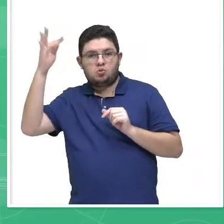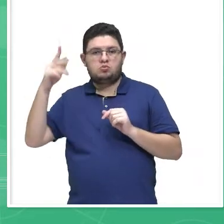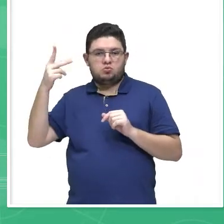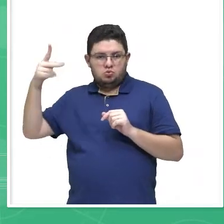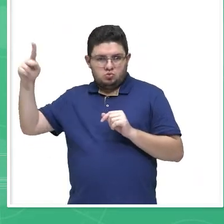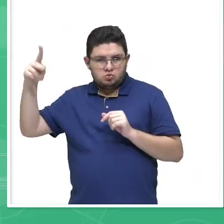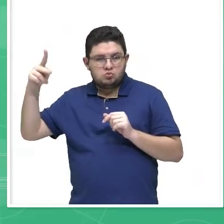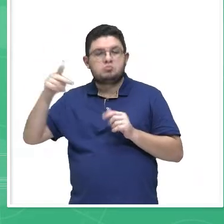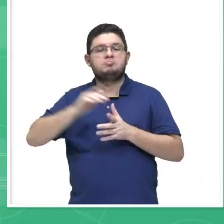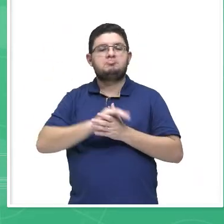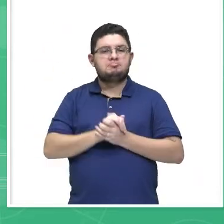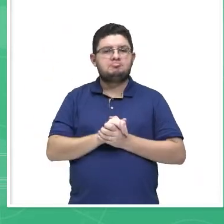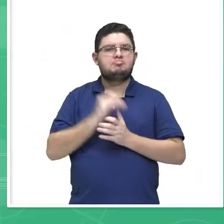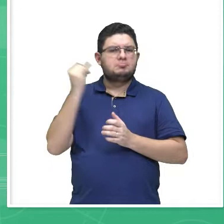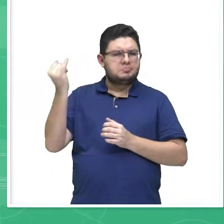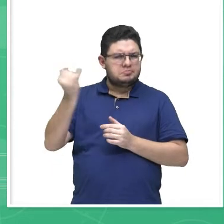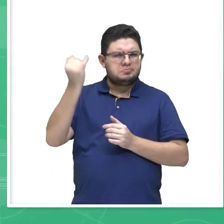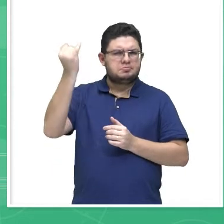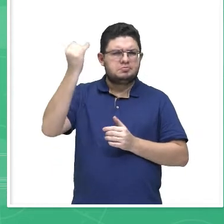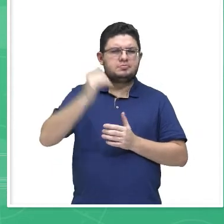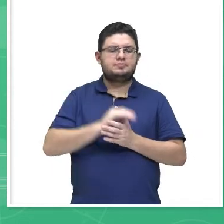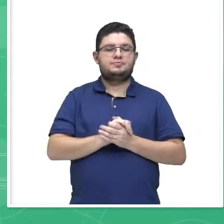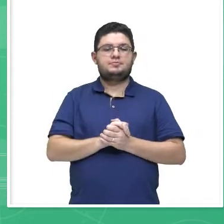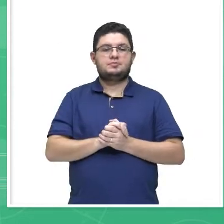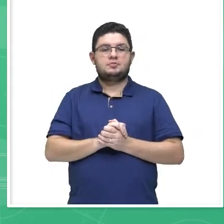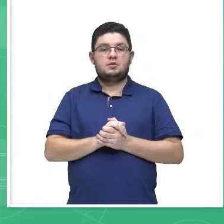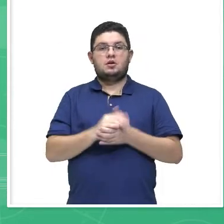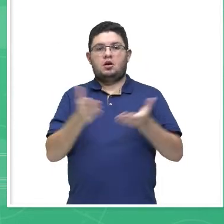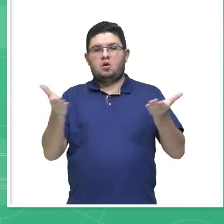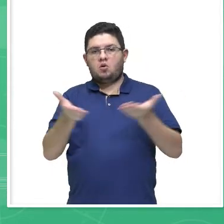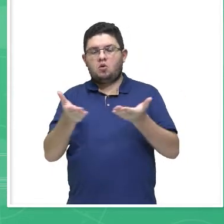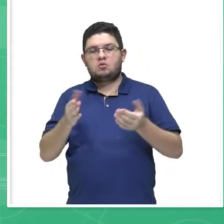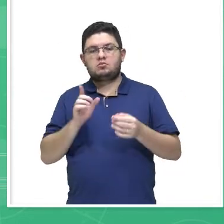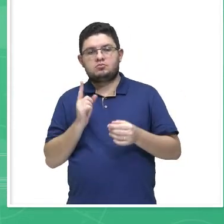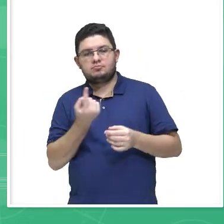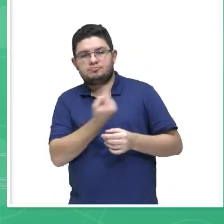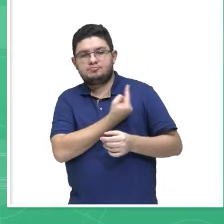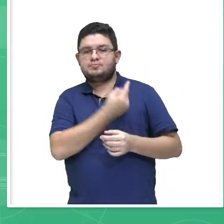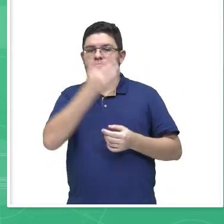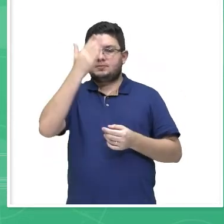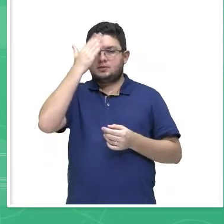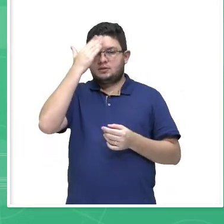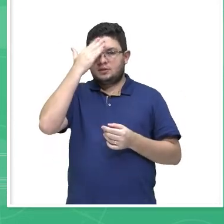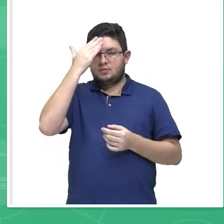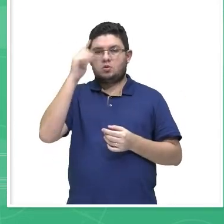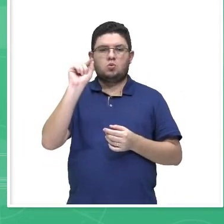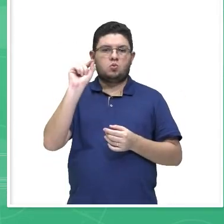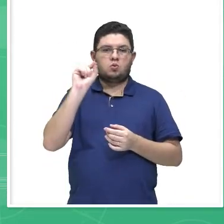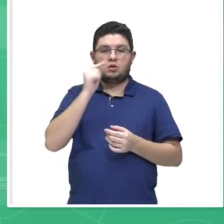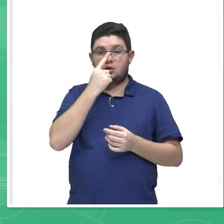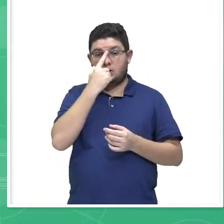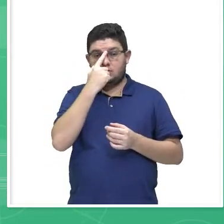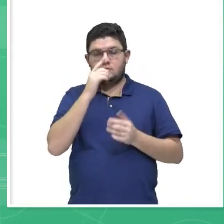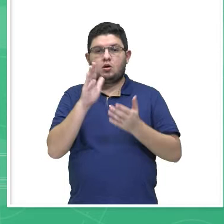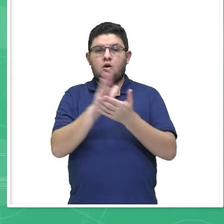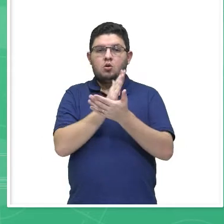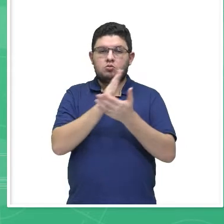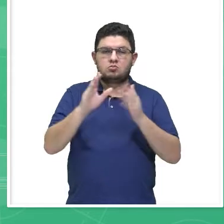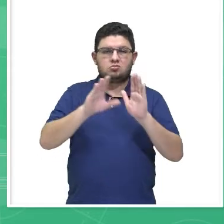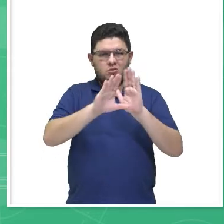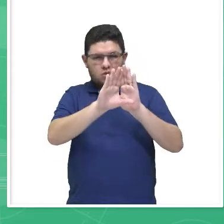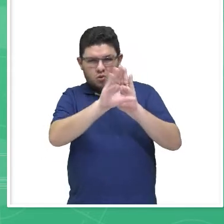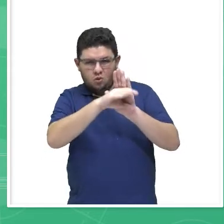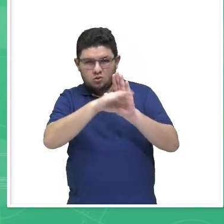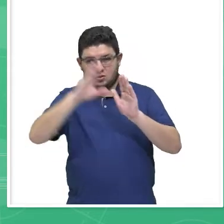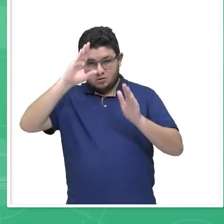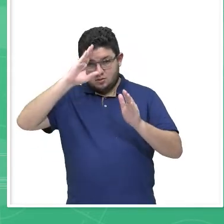chamado Karl Marx. Vamos conhecer agora alguns dos principais conceitos, dentre os vários